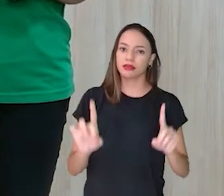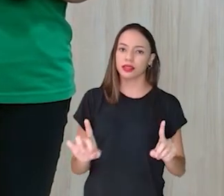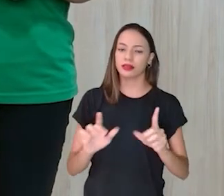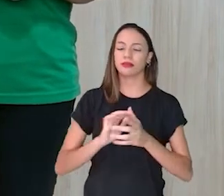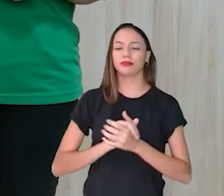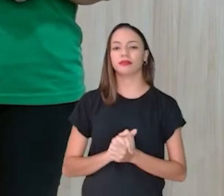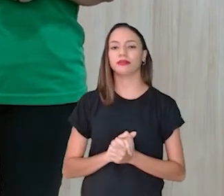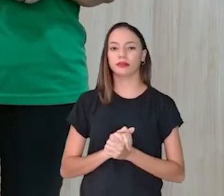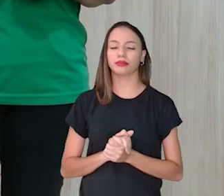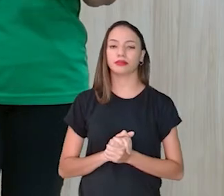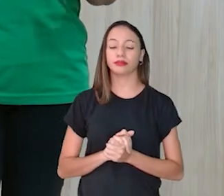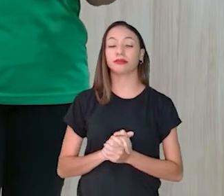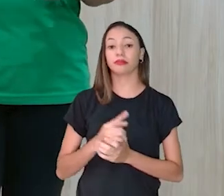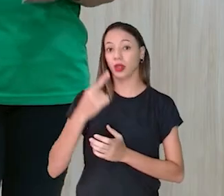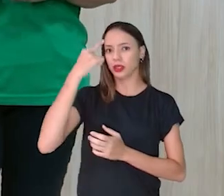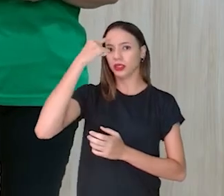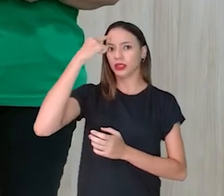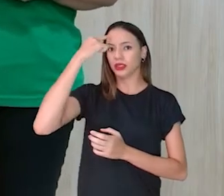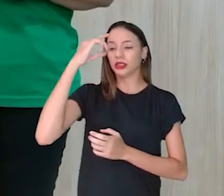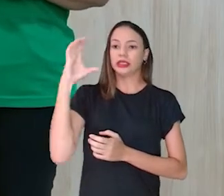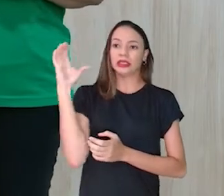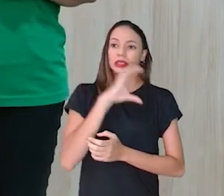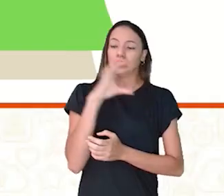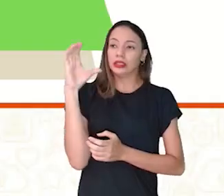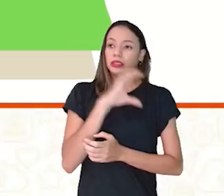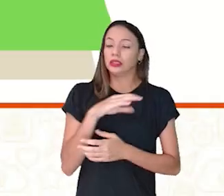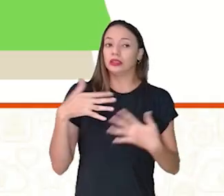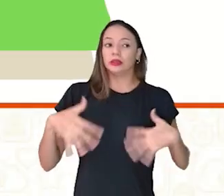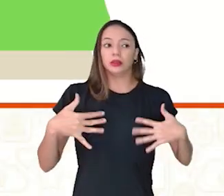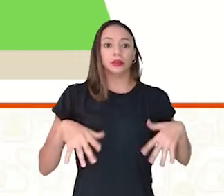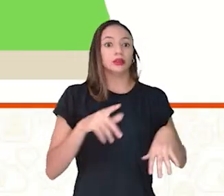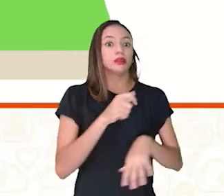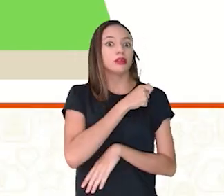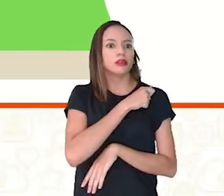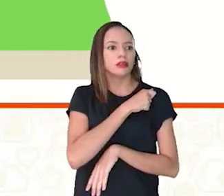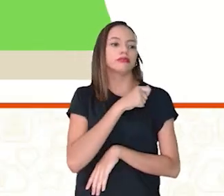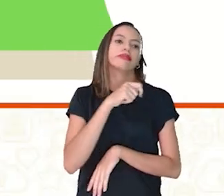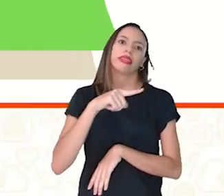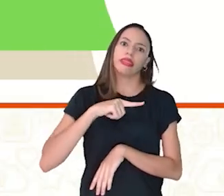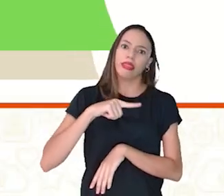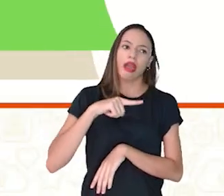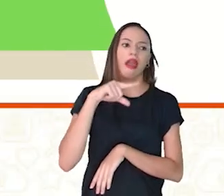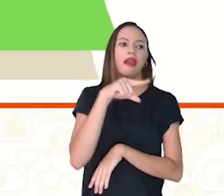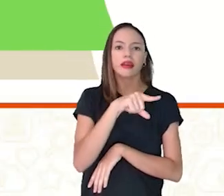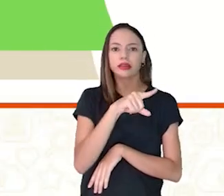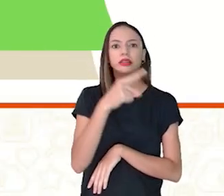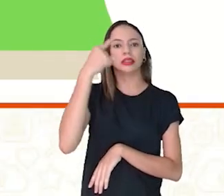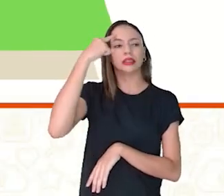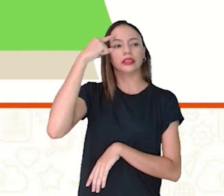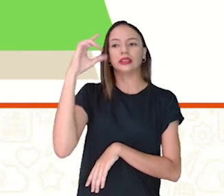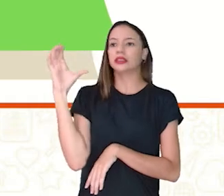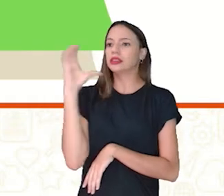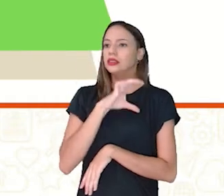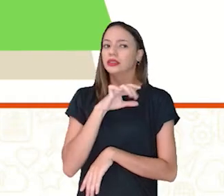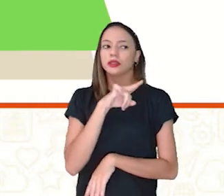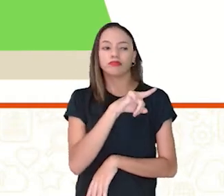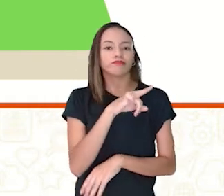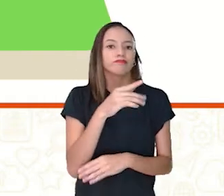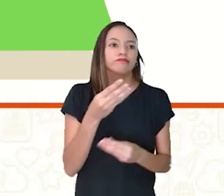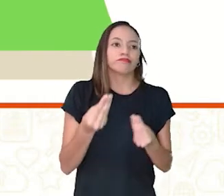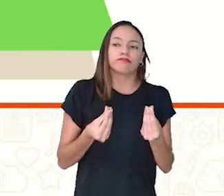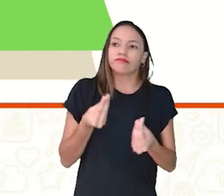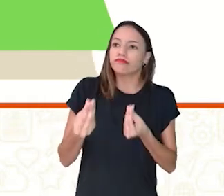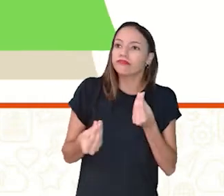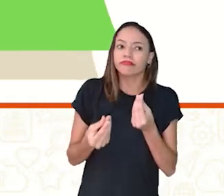Bom, pensamento acelerado, meu estudante tem um pensamento acelerado, ele está naquele momento com um